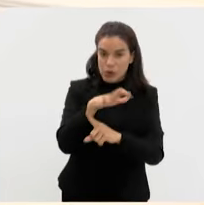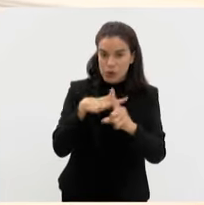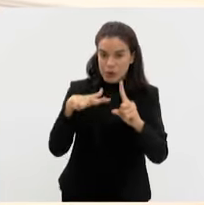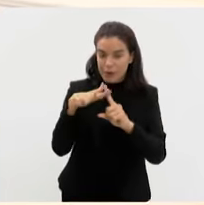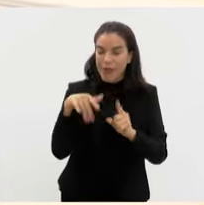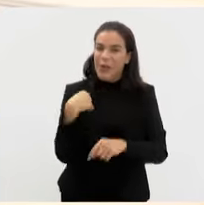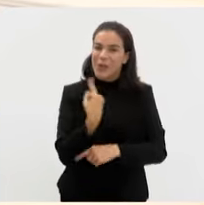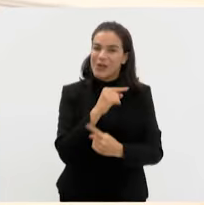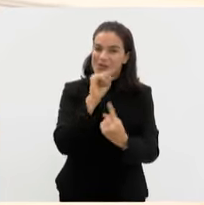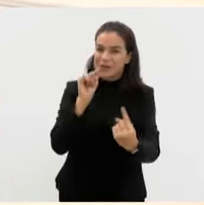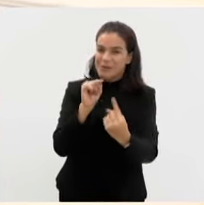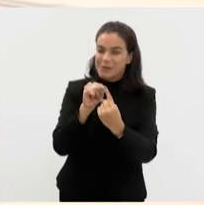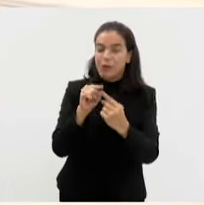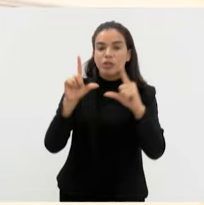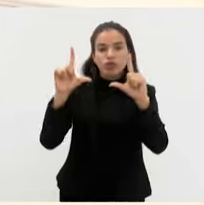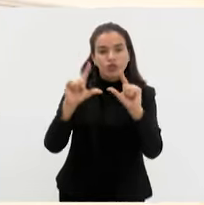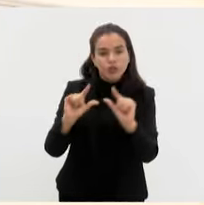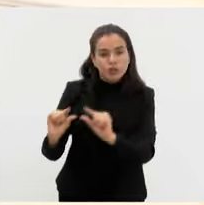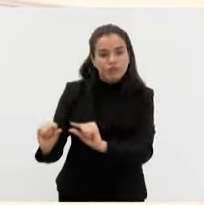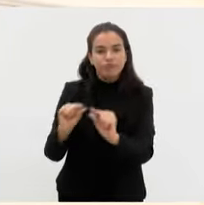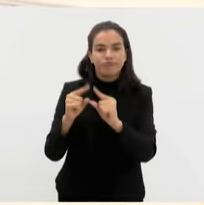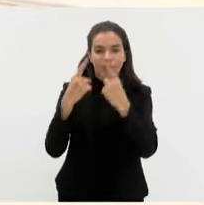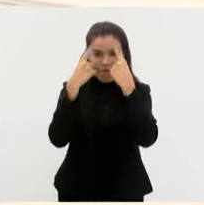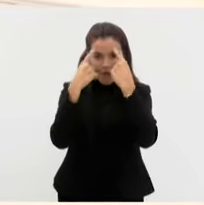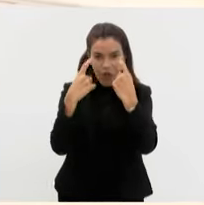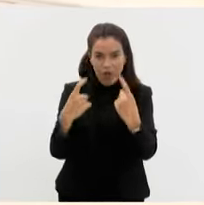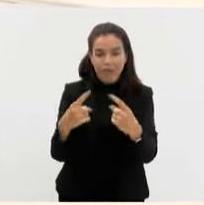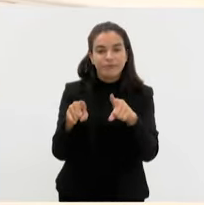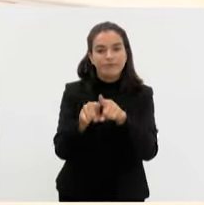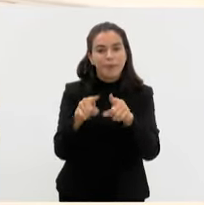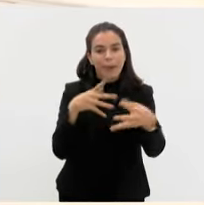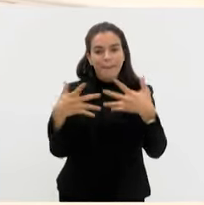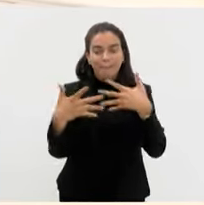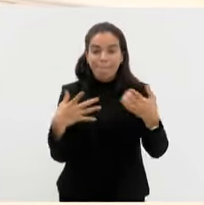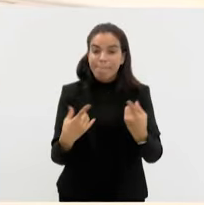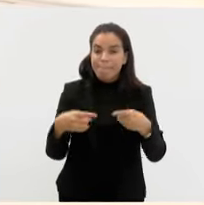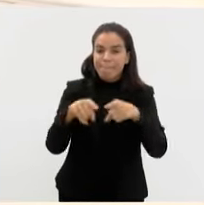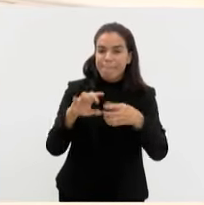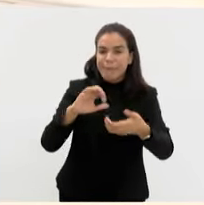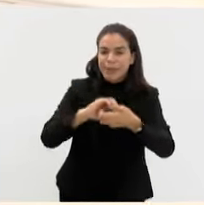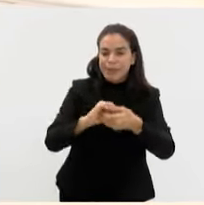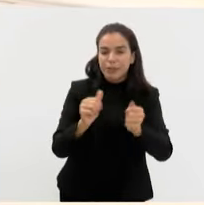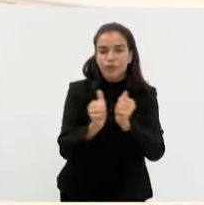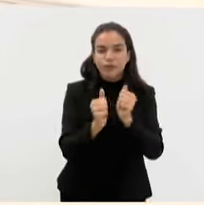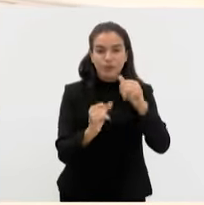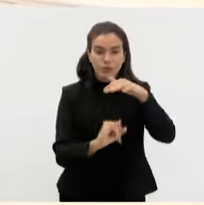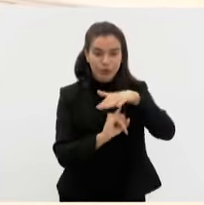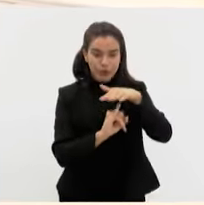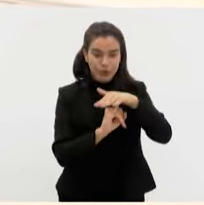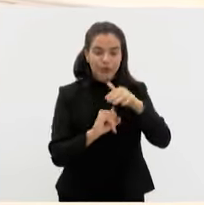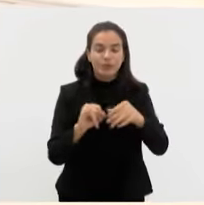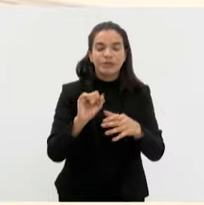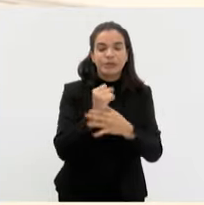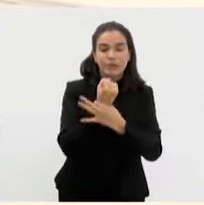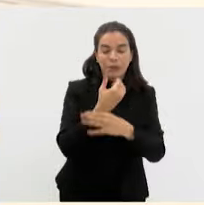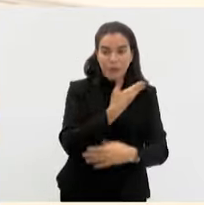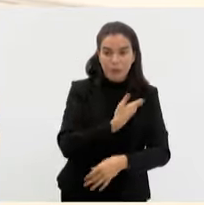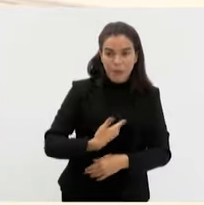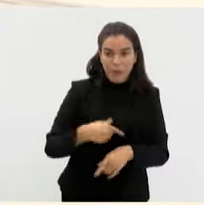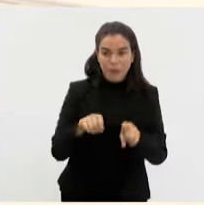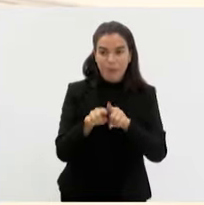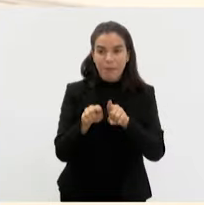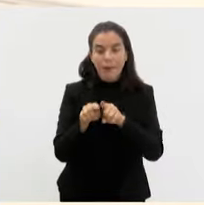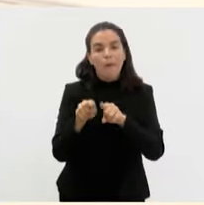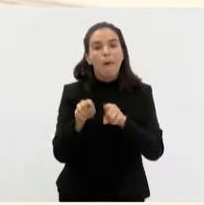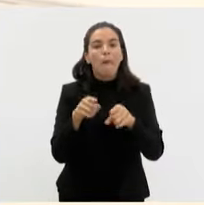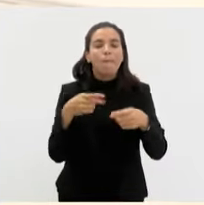Esse é o nosso objetivo, reduzir a violência através de transparência, de parceria, não só com o Instituto de Segurança Pública, mas com políticas